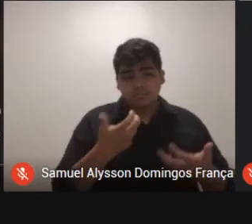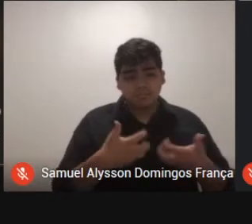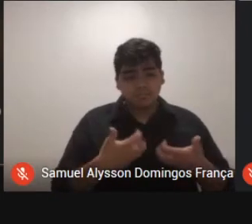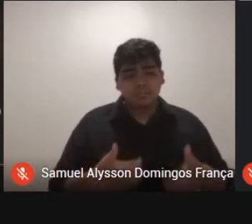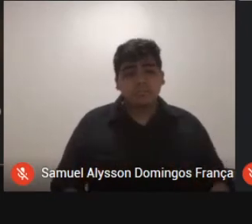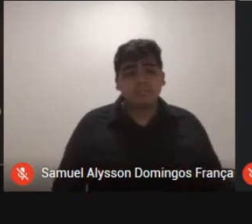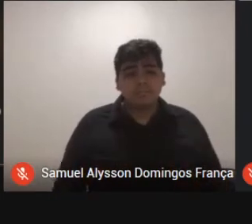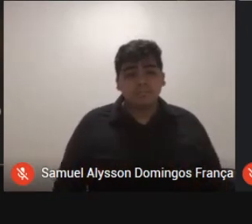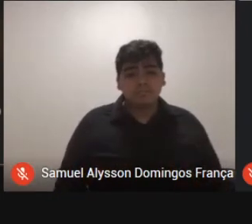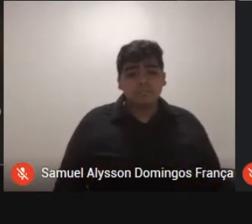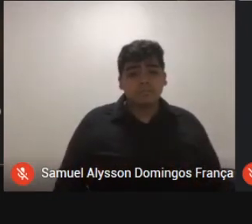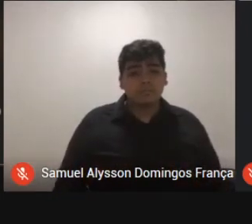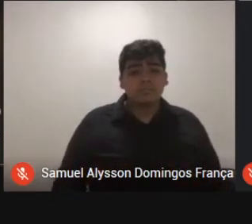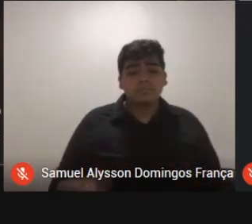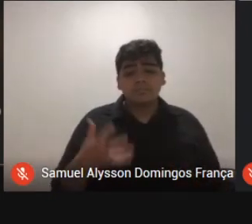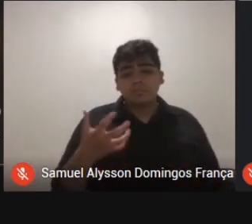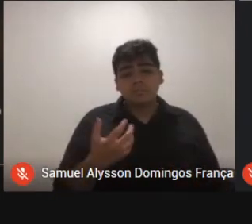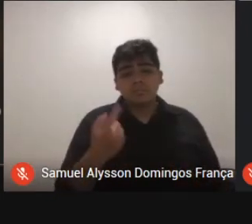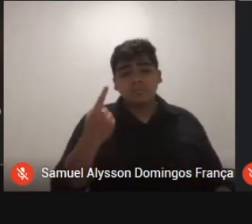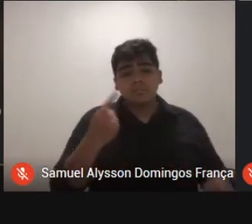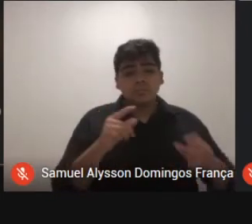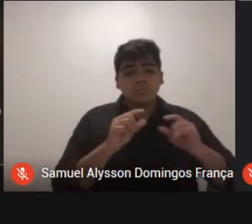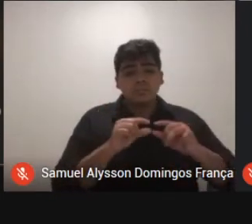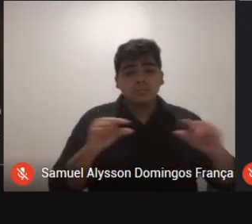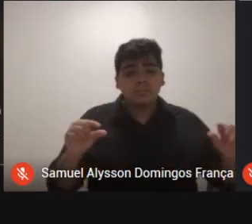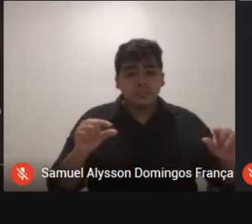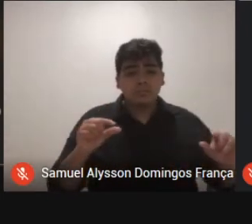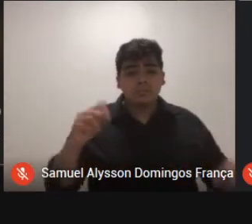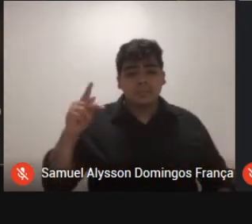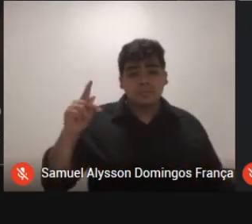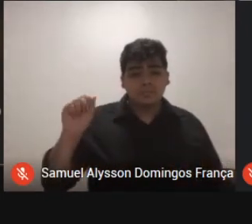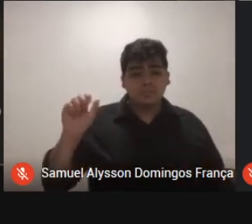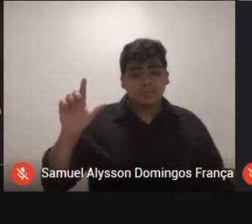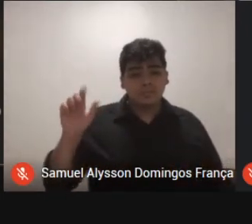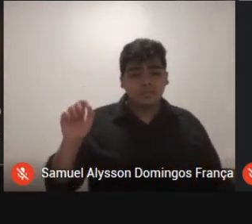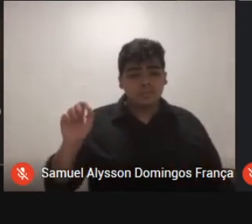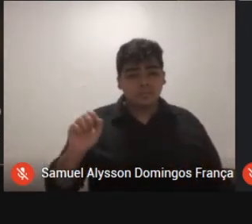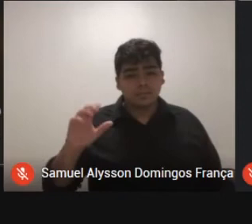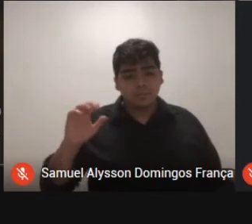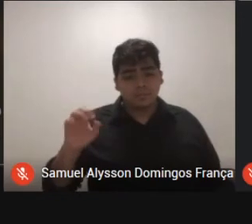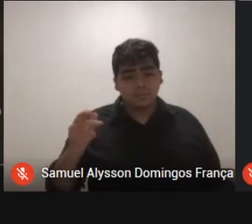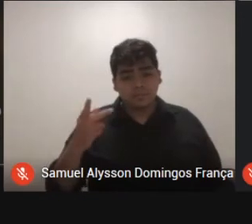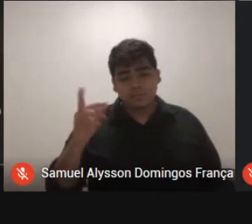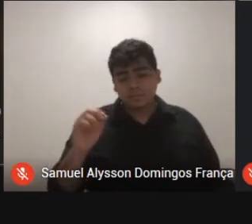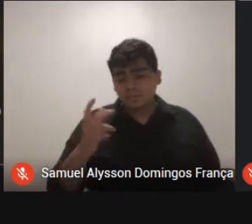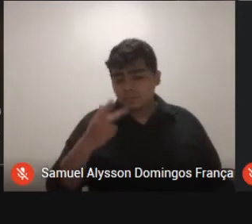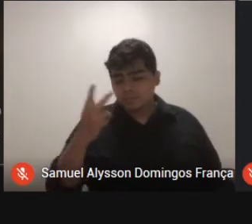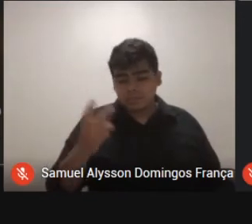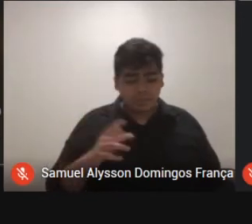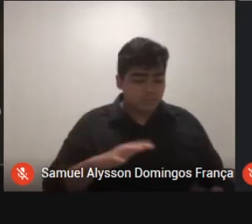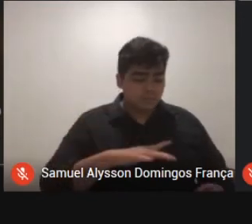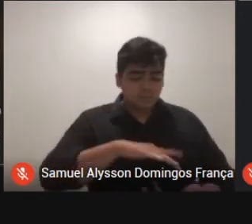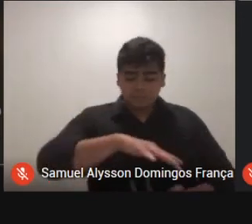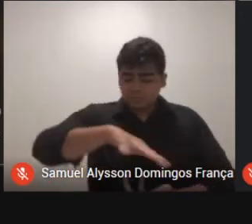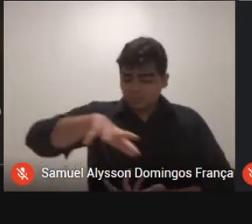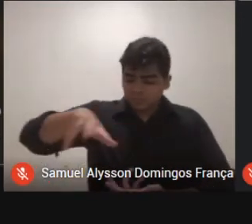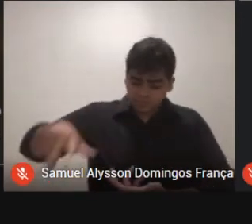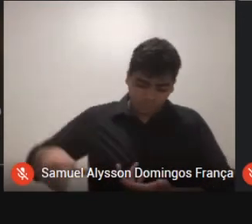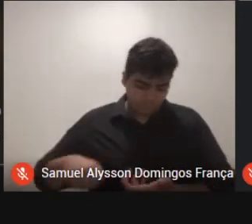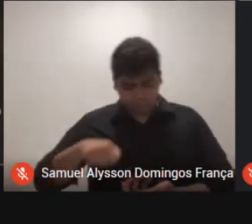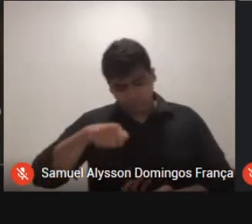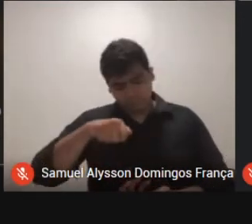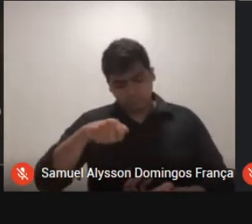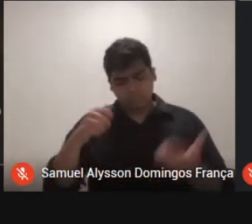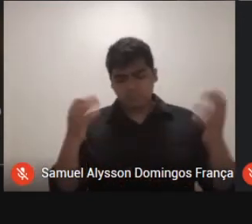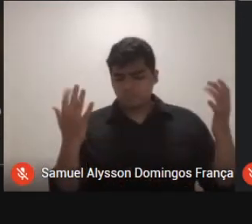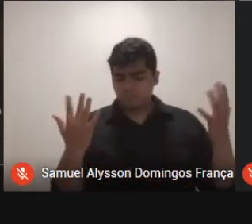deixar uma frase de Paulo Coelho, onde ele fala que o mundo está nas mãos daqueles que têm a coragem de sonhar